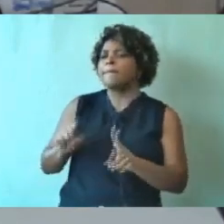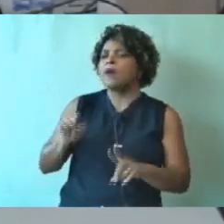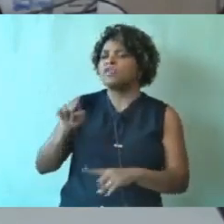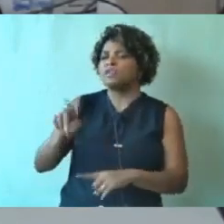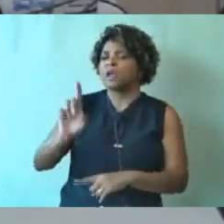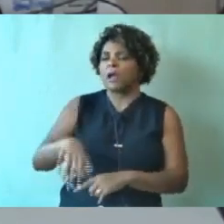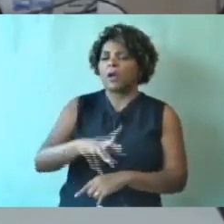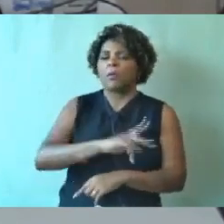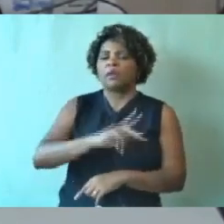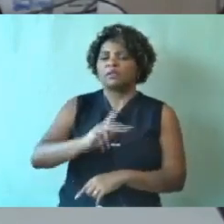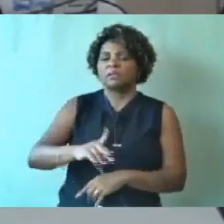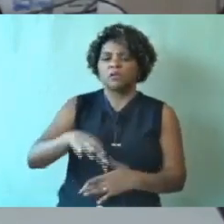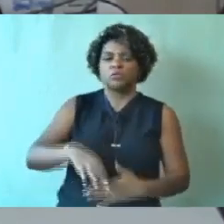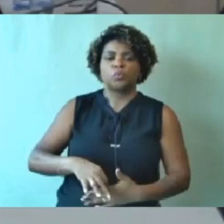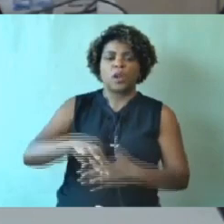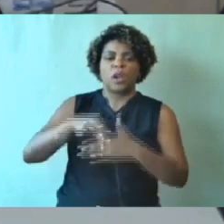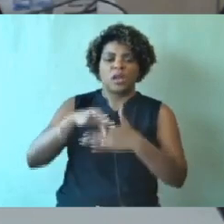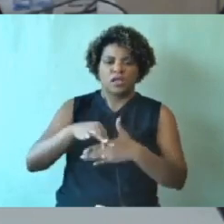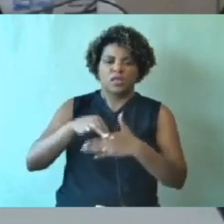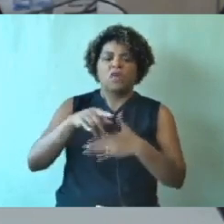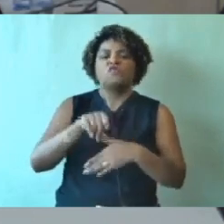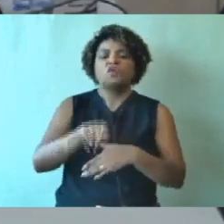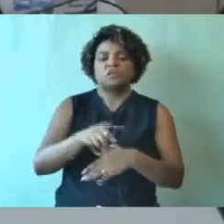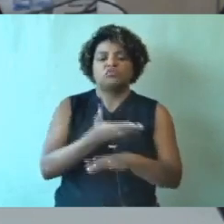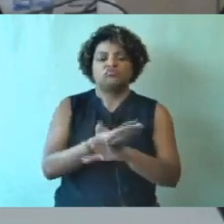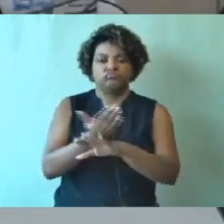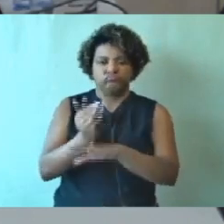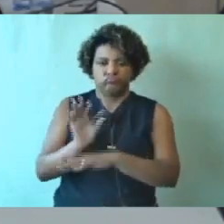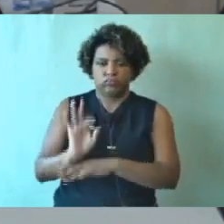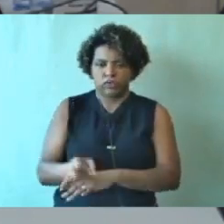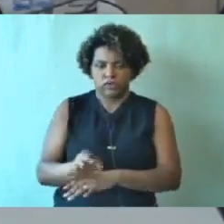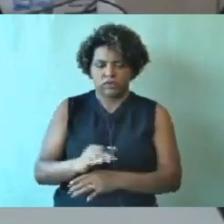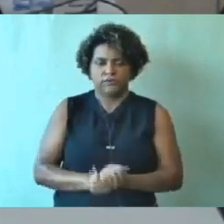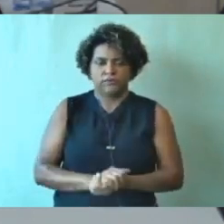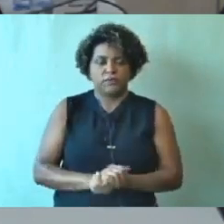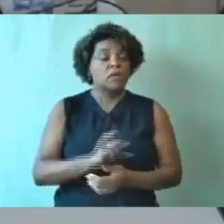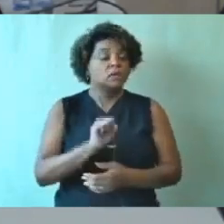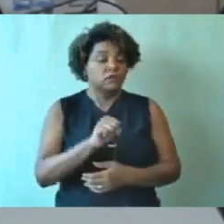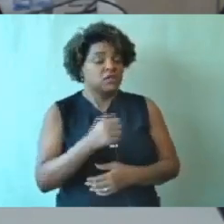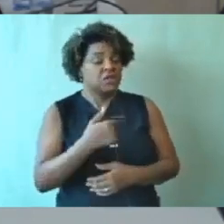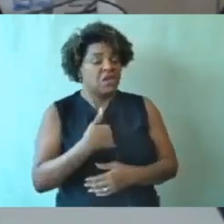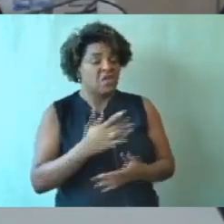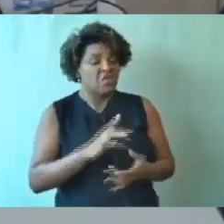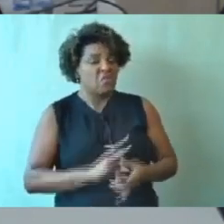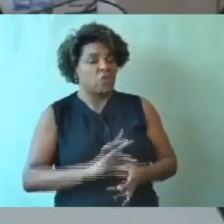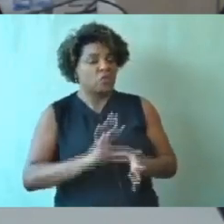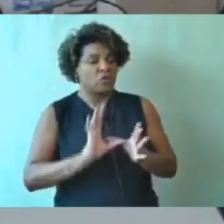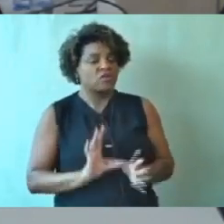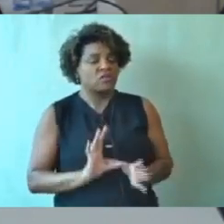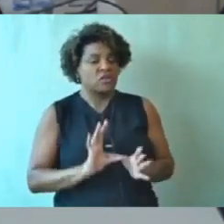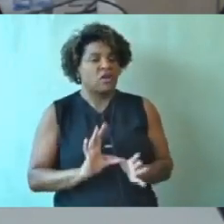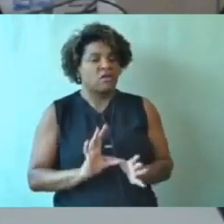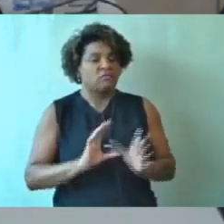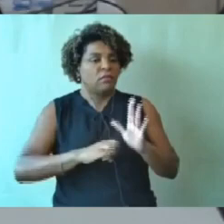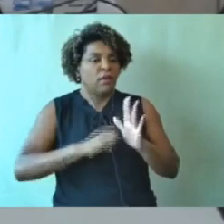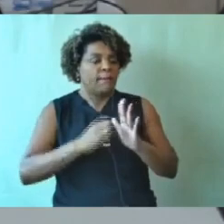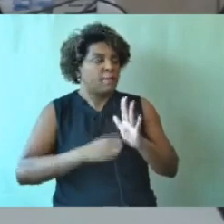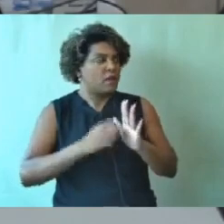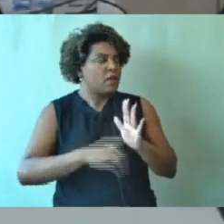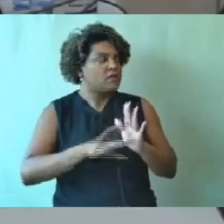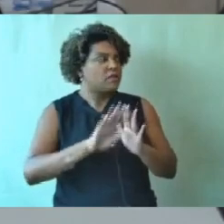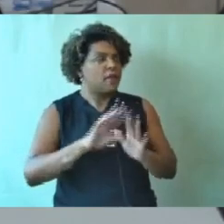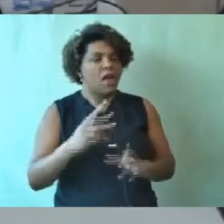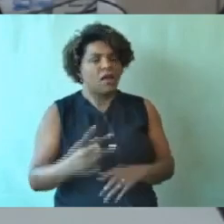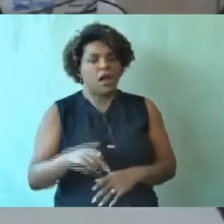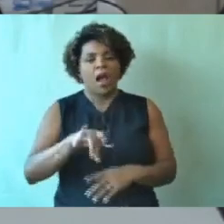do consórcio convoquei. E o senhor que concedeu essa autorização para a empresa BH Leste Transporte operar aqui